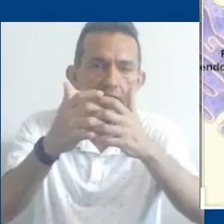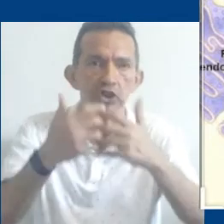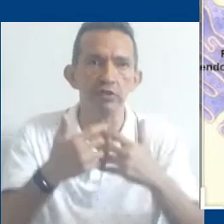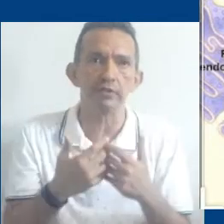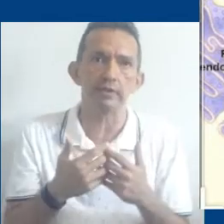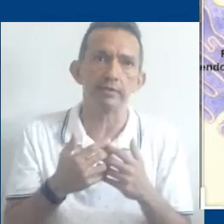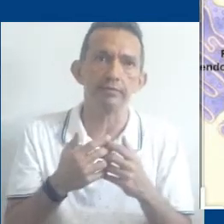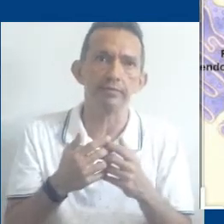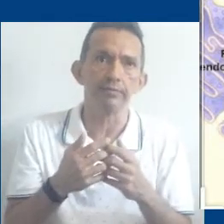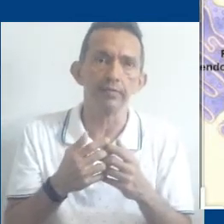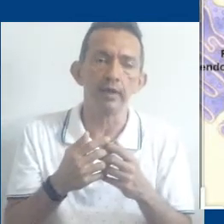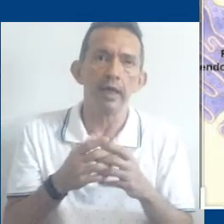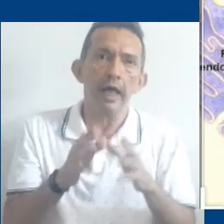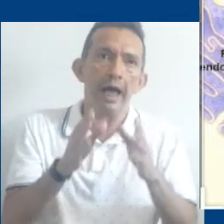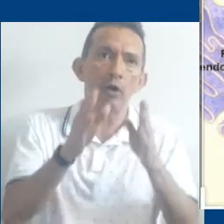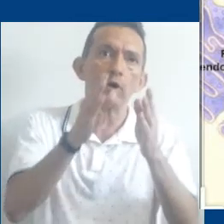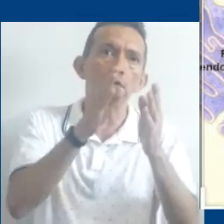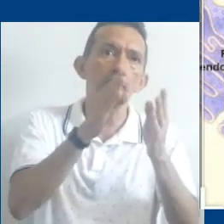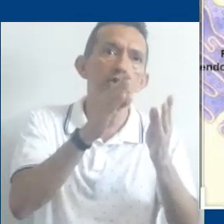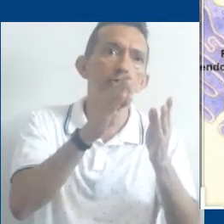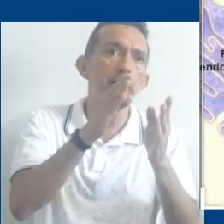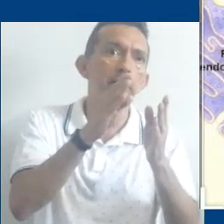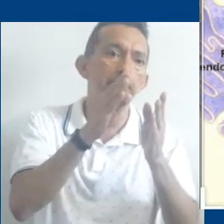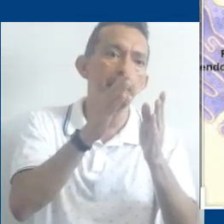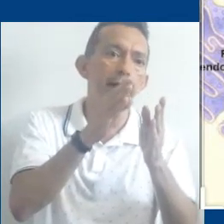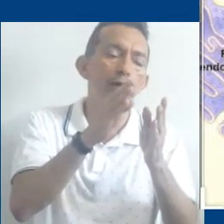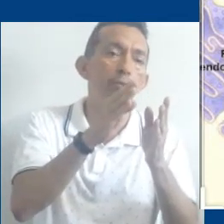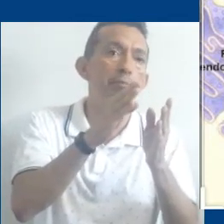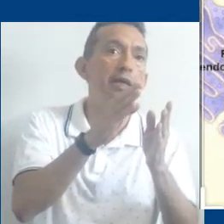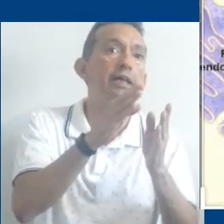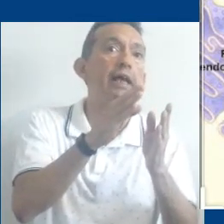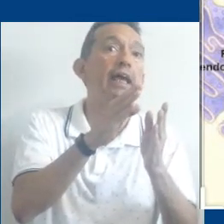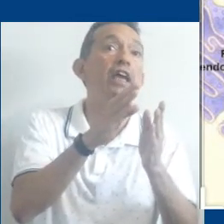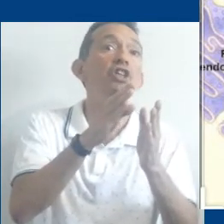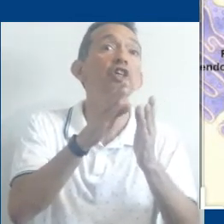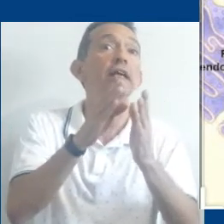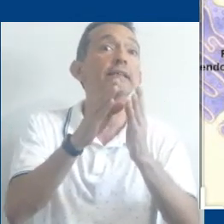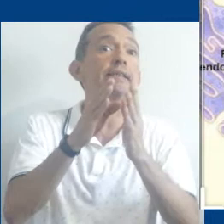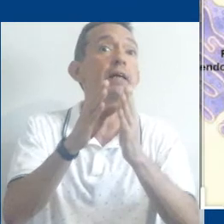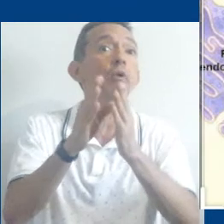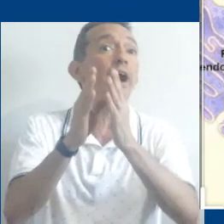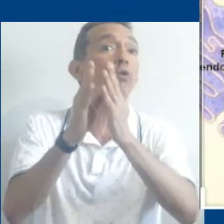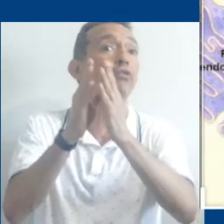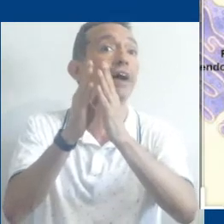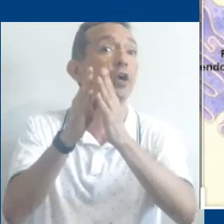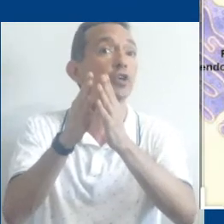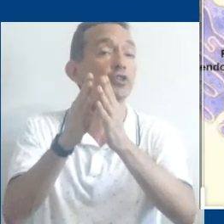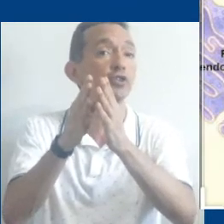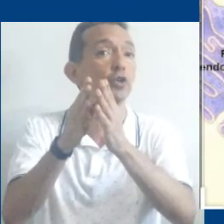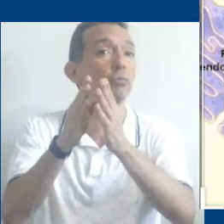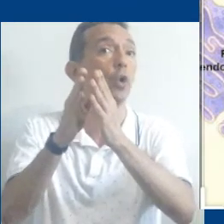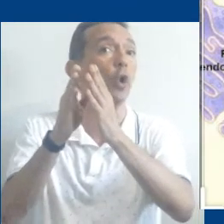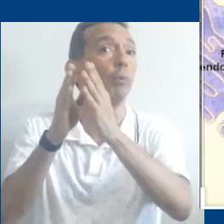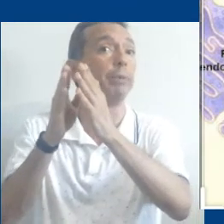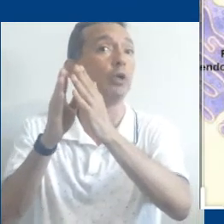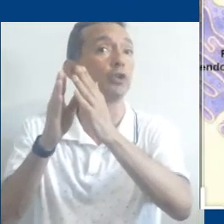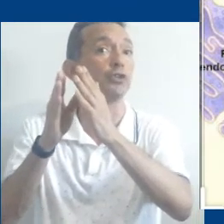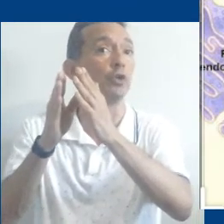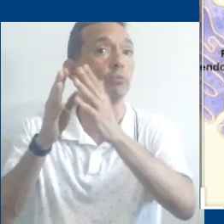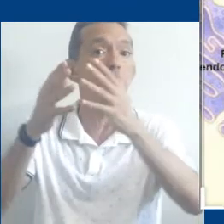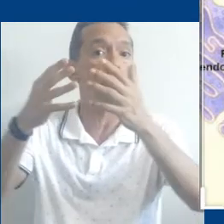enzimas inativas. Aí quando o lisossoma primário migra em direção ao fagossomo